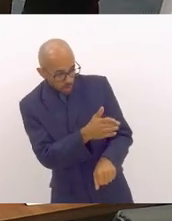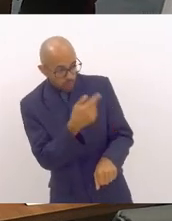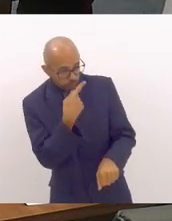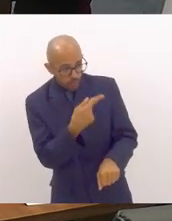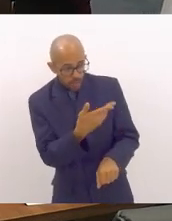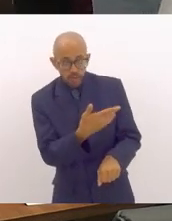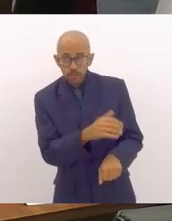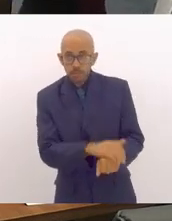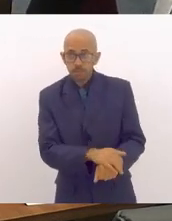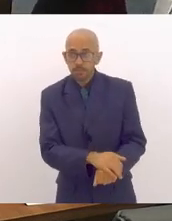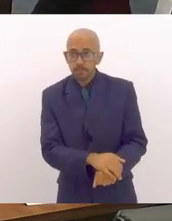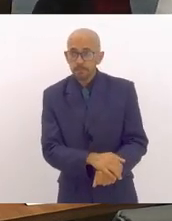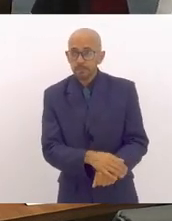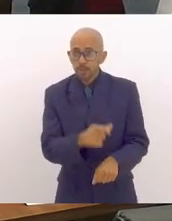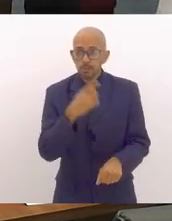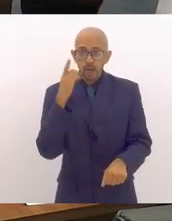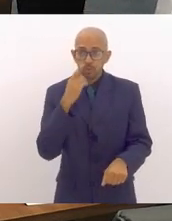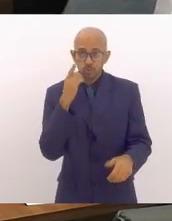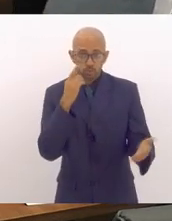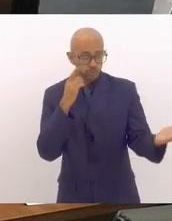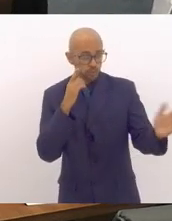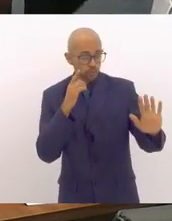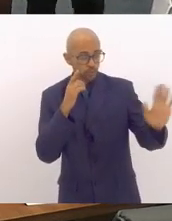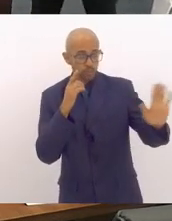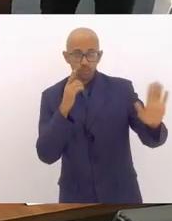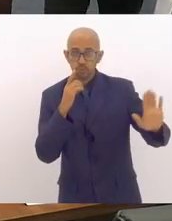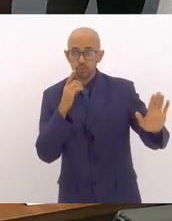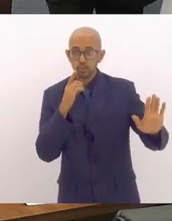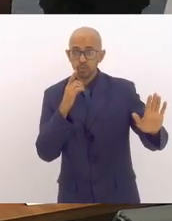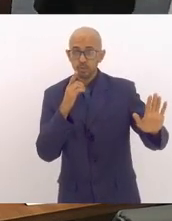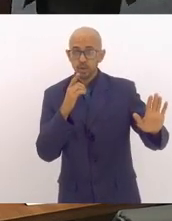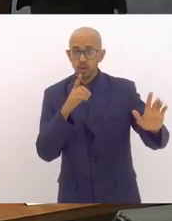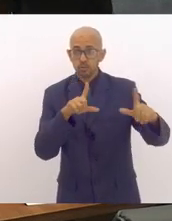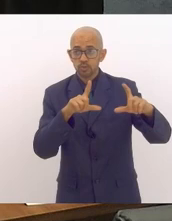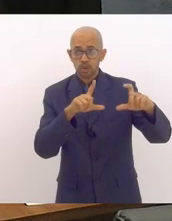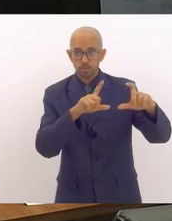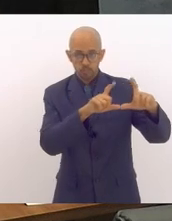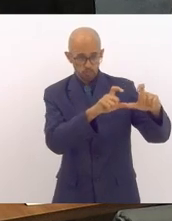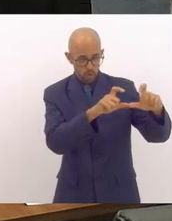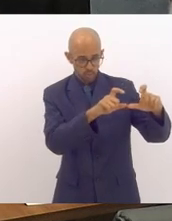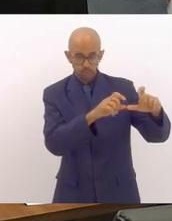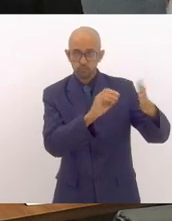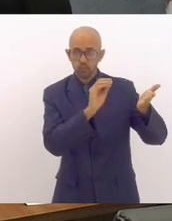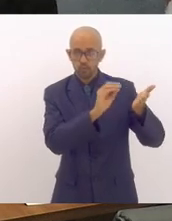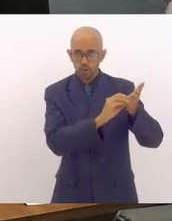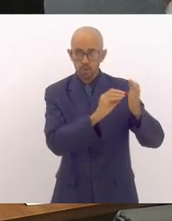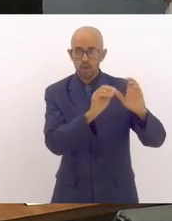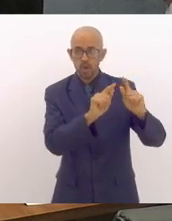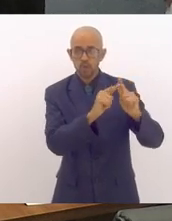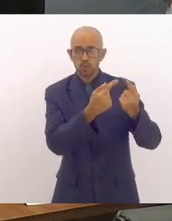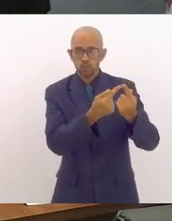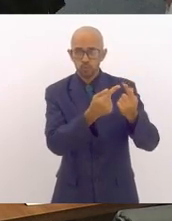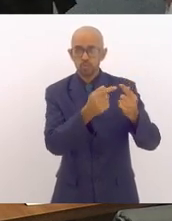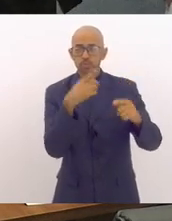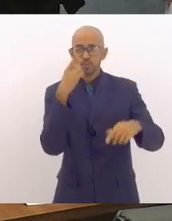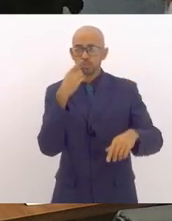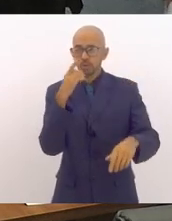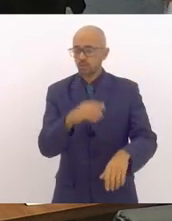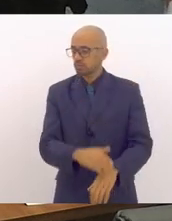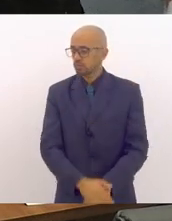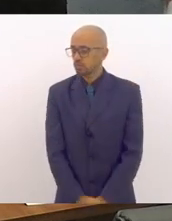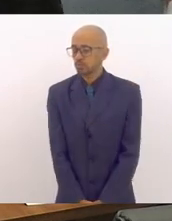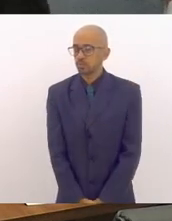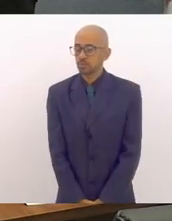Eu vou aqui, ó, deputado. Eu vou tirar uma fotografia e vou mandar no grupo de deputados, tá ok?